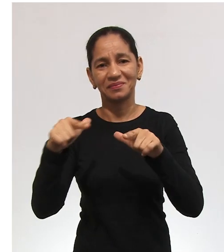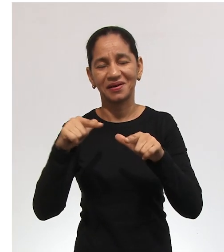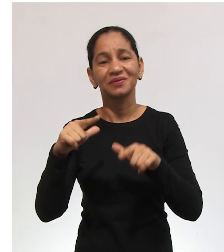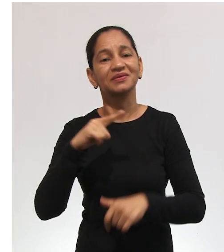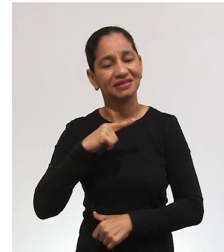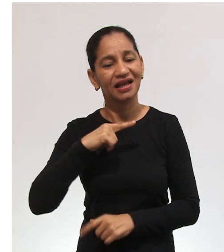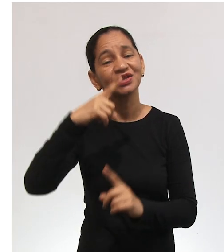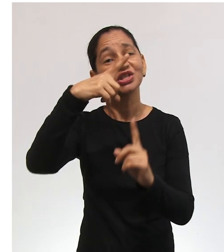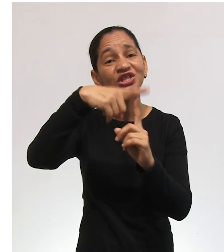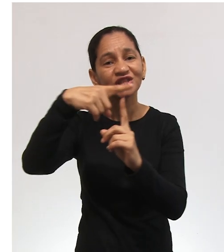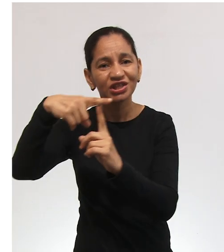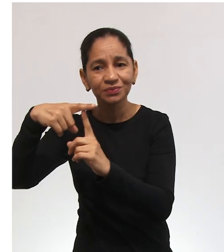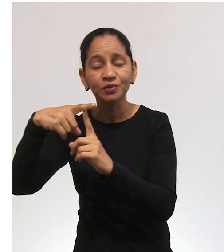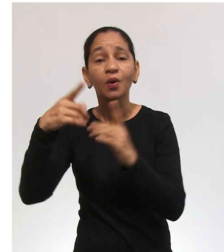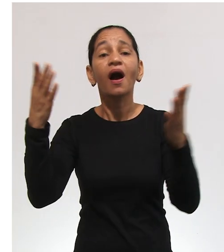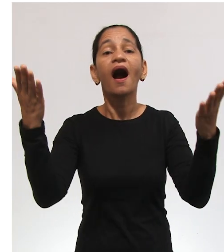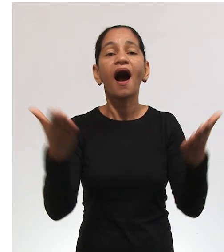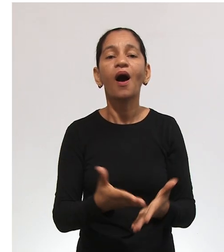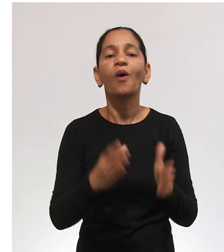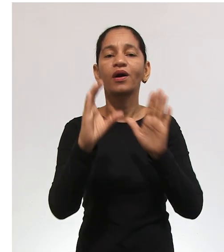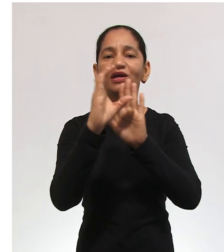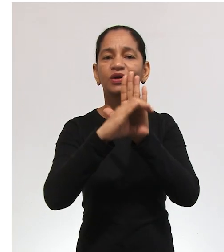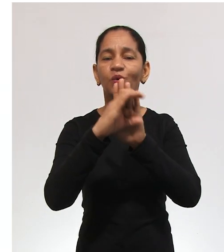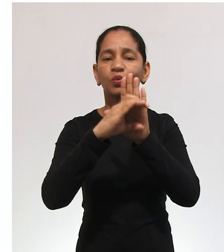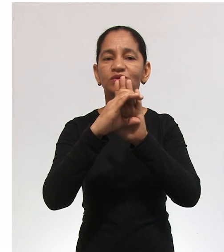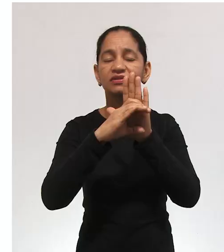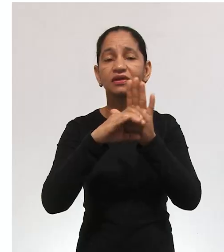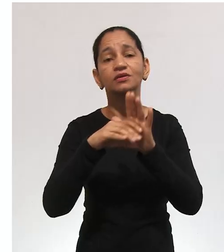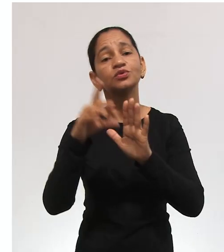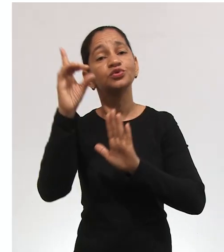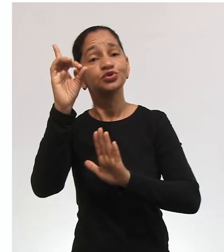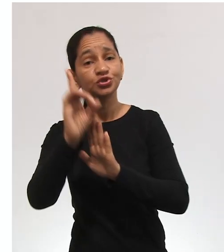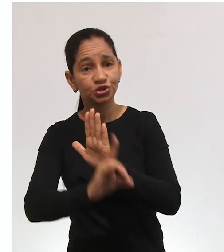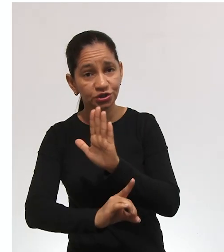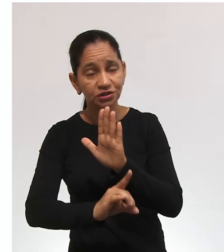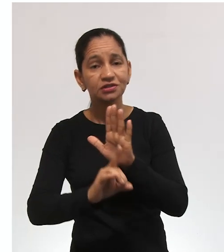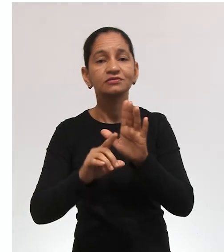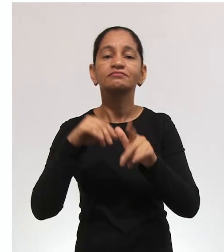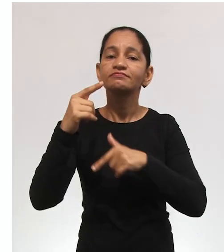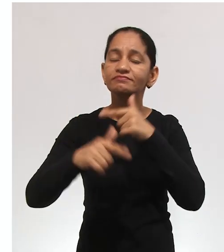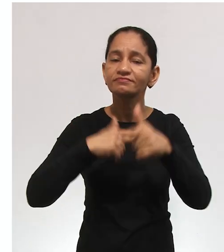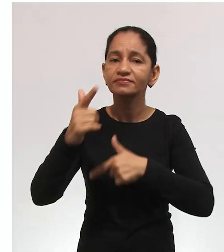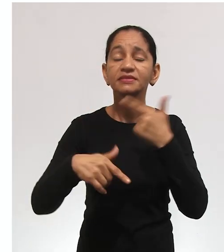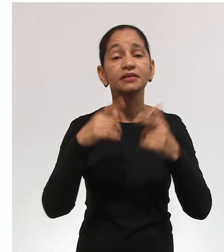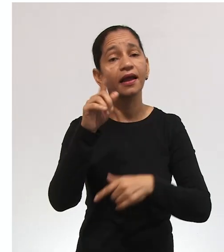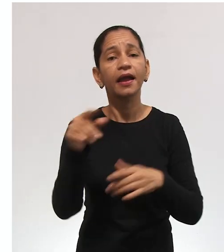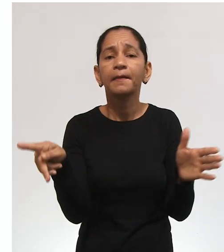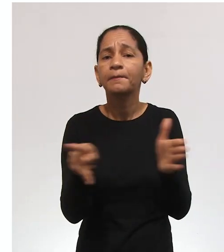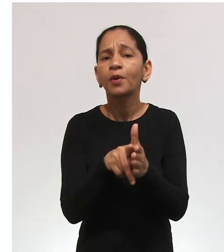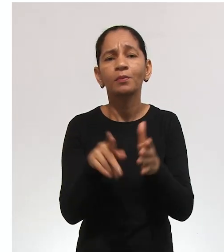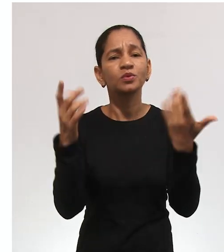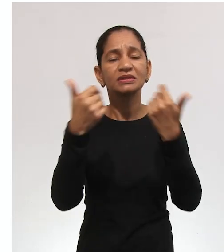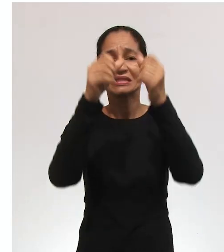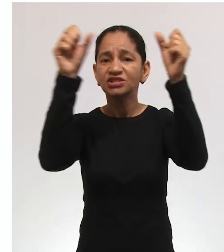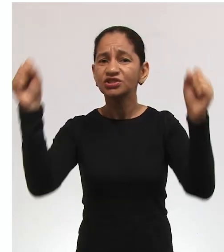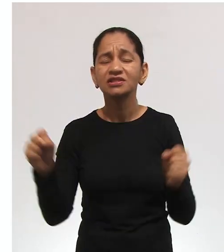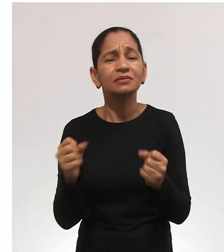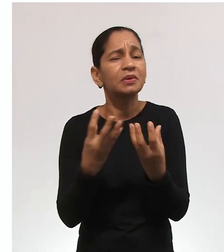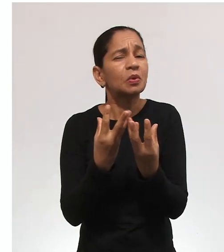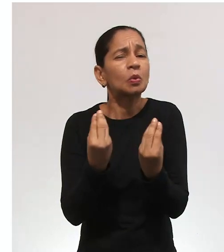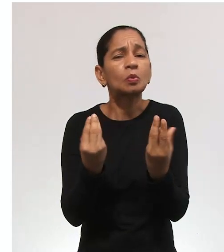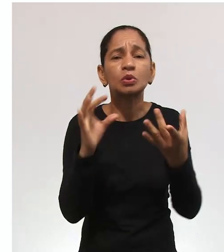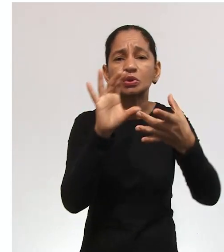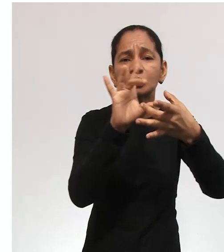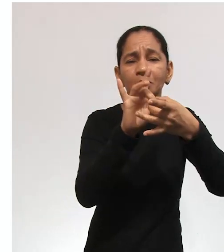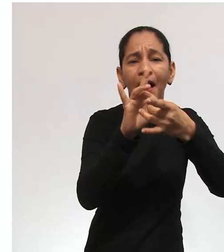trabalho. Bom, qual é o conceito então de direito do trabalho? É um sistema com muitas engrenagens que